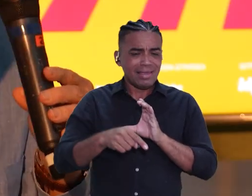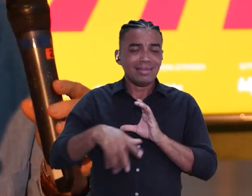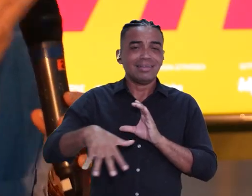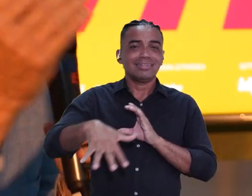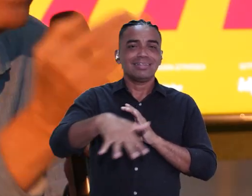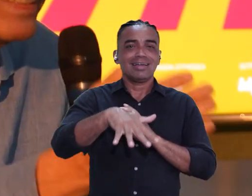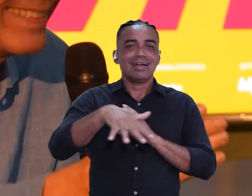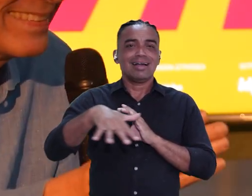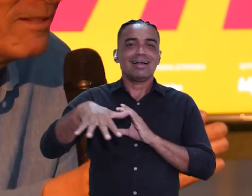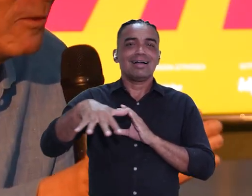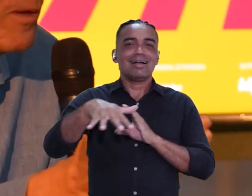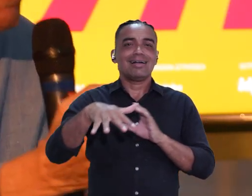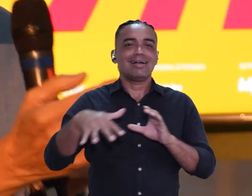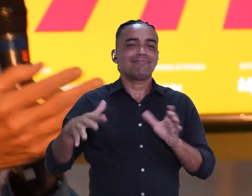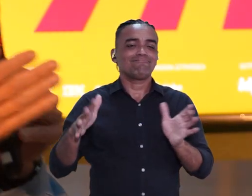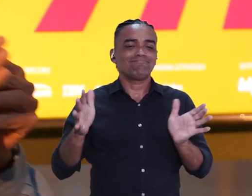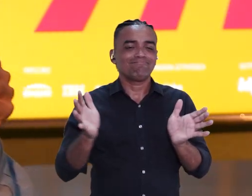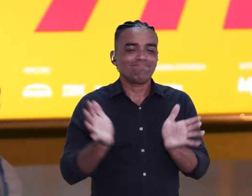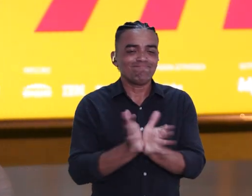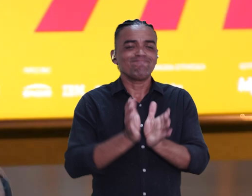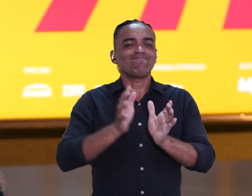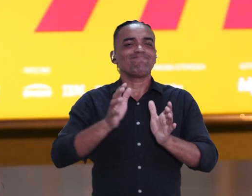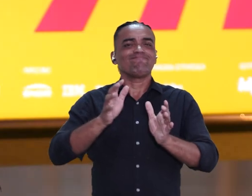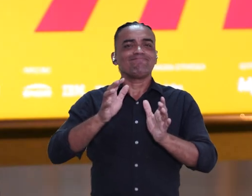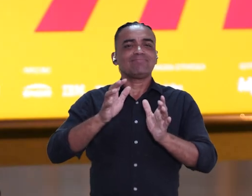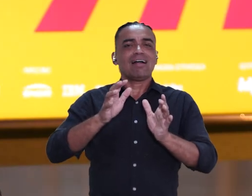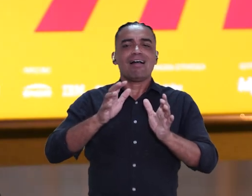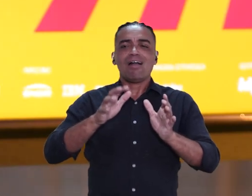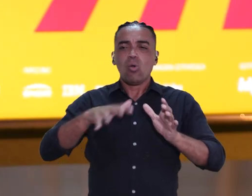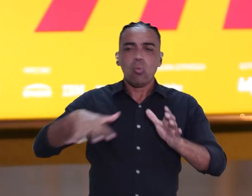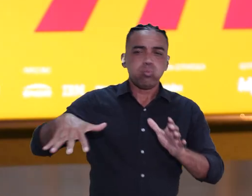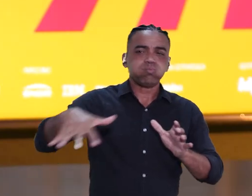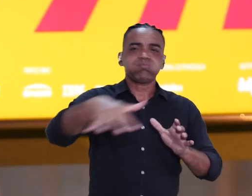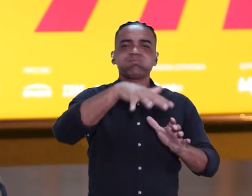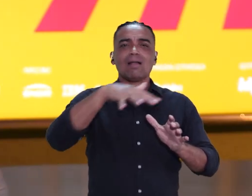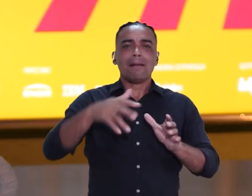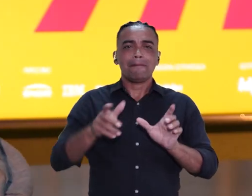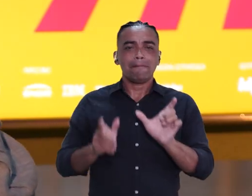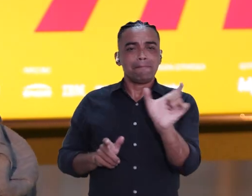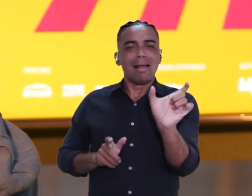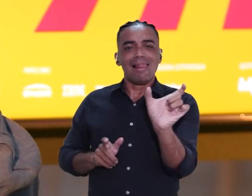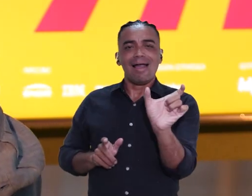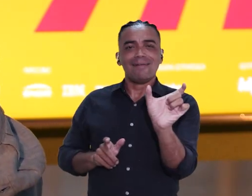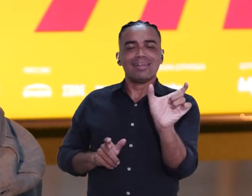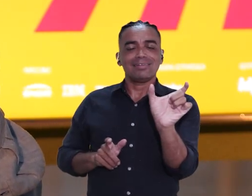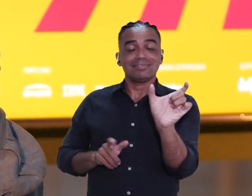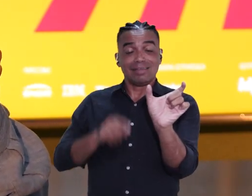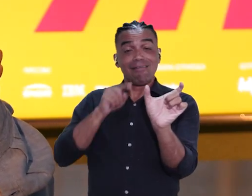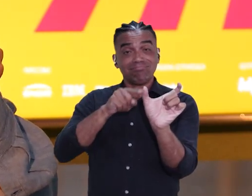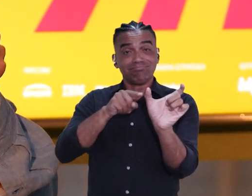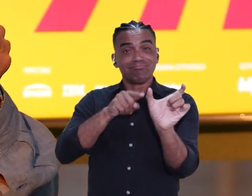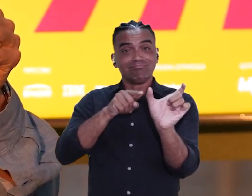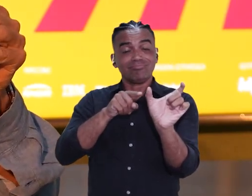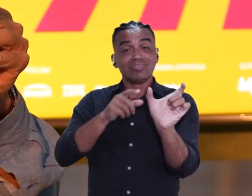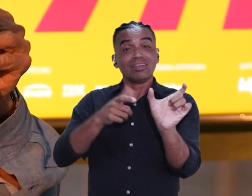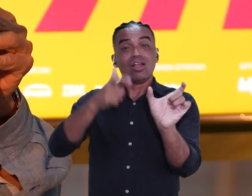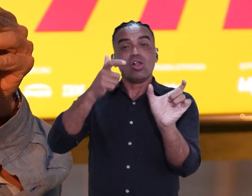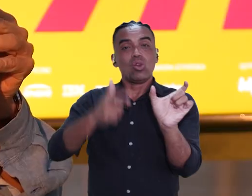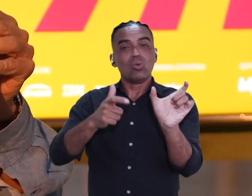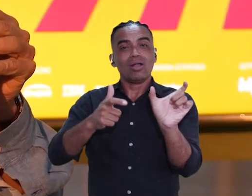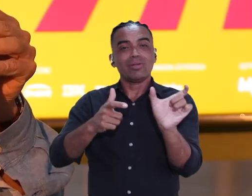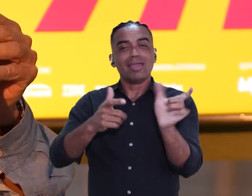das palavras. Não é? Penetra surdamente no reino das palavras. Diz, lá estão elas, em estado